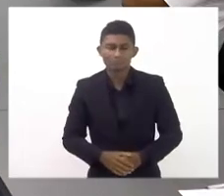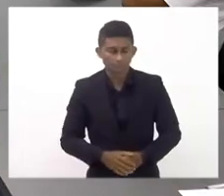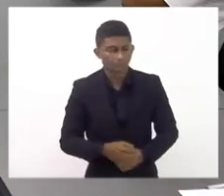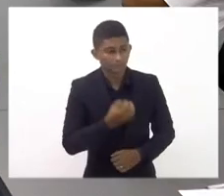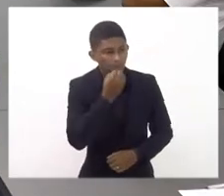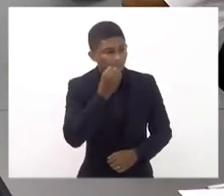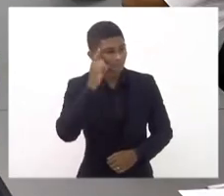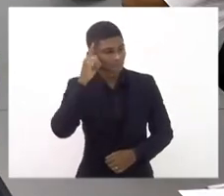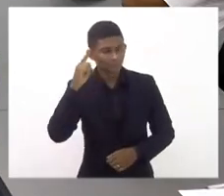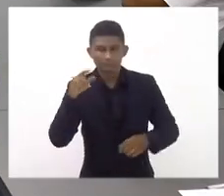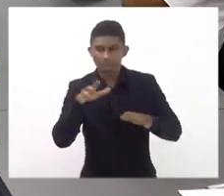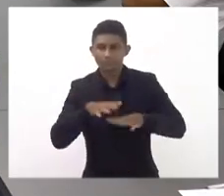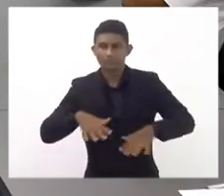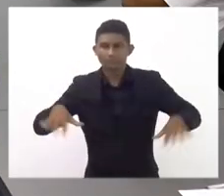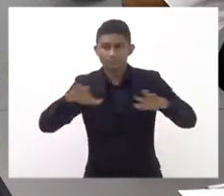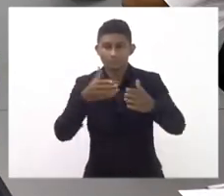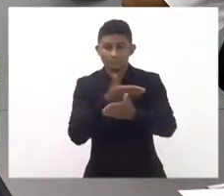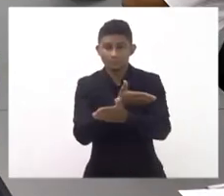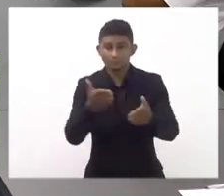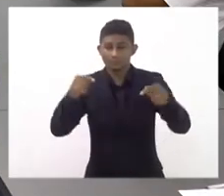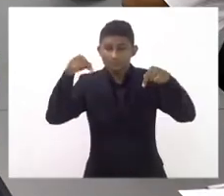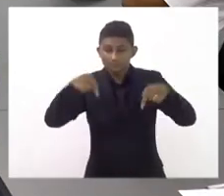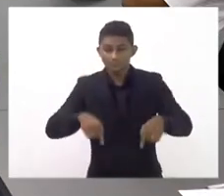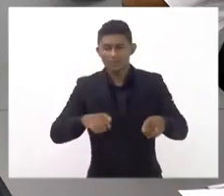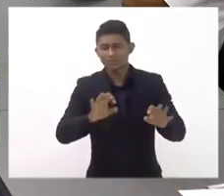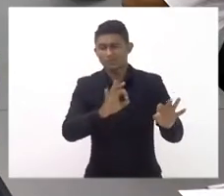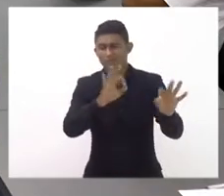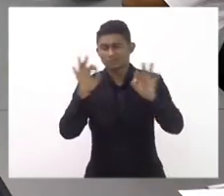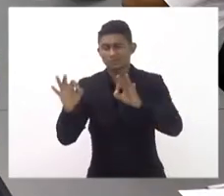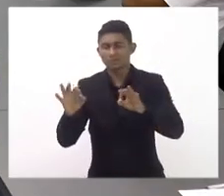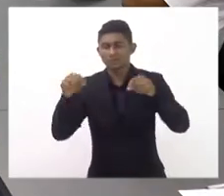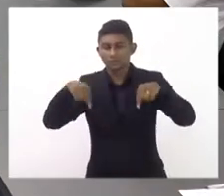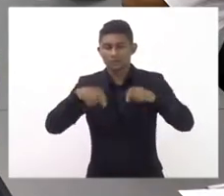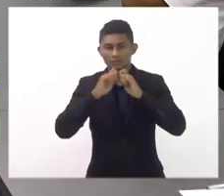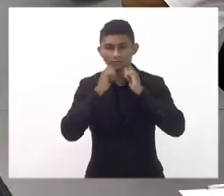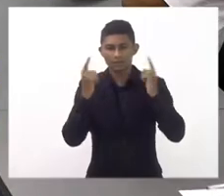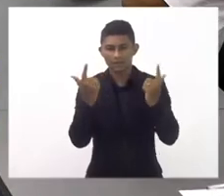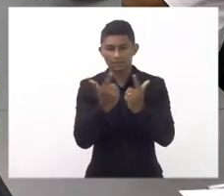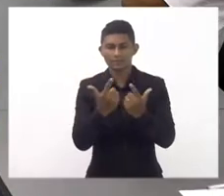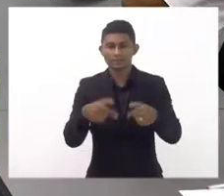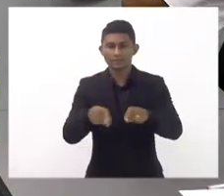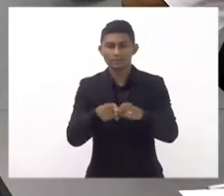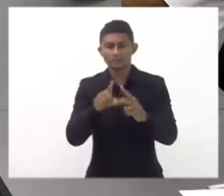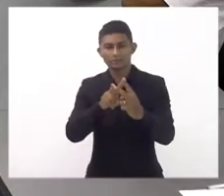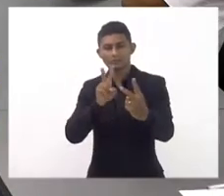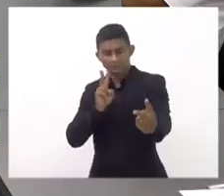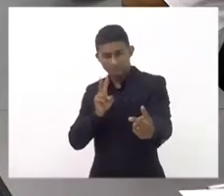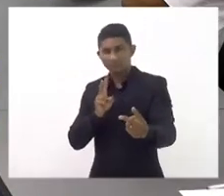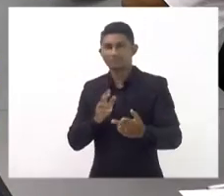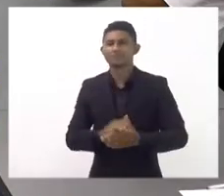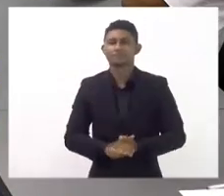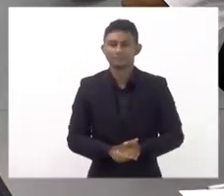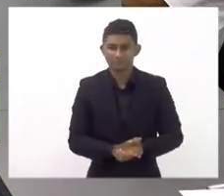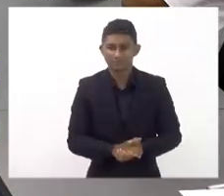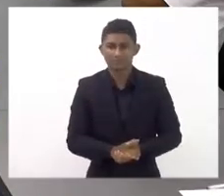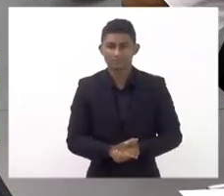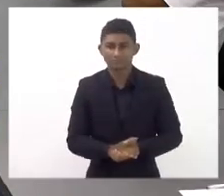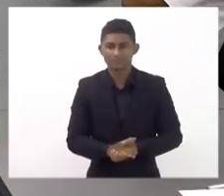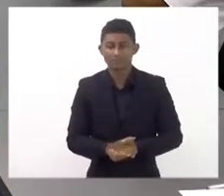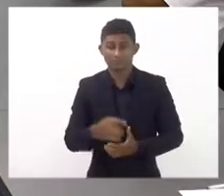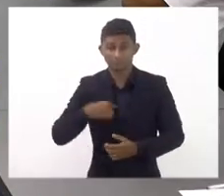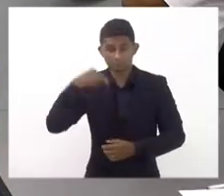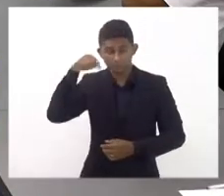Bom dia para todas as pessoas que estão nos acompanhando, né, aí na LERJ e também remotamente. Um cumprimento